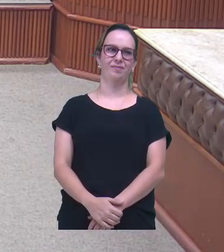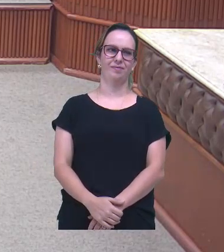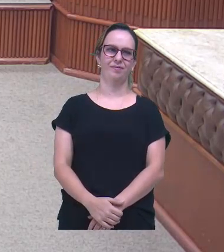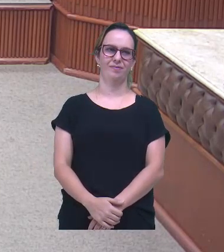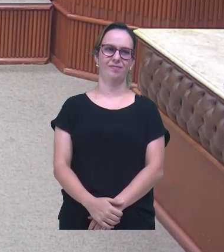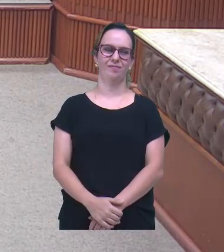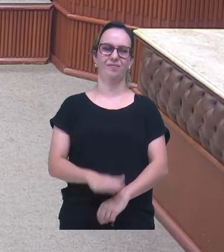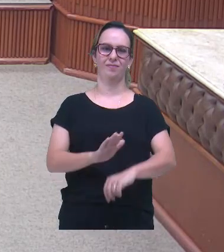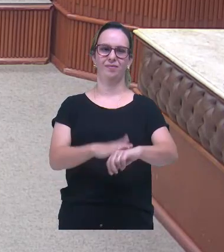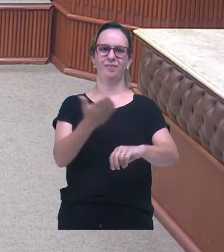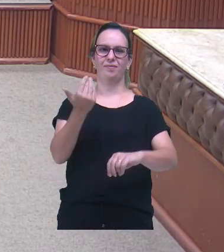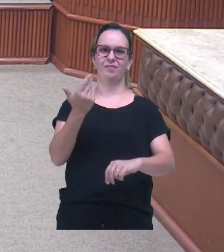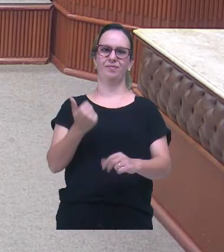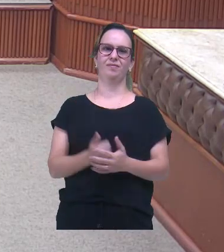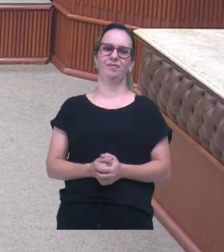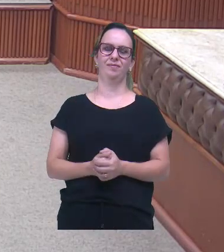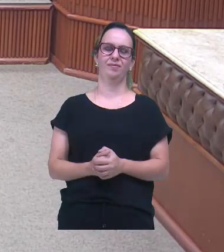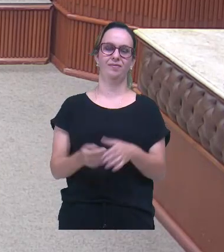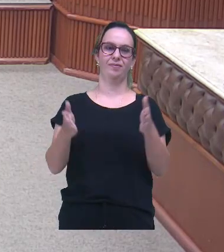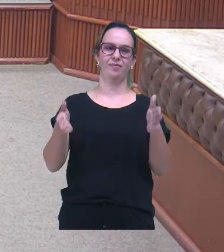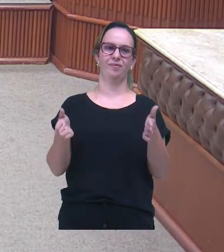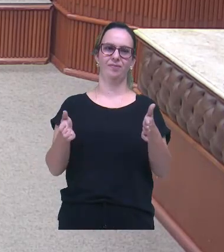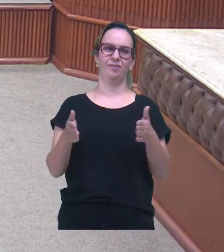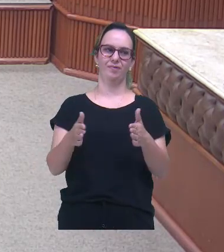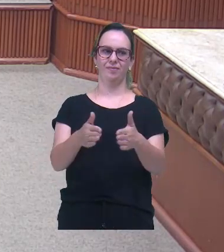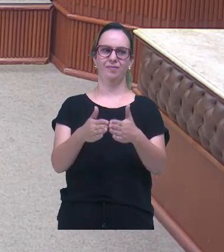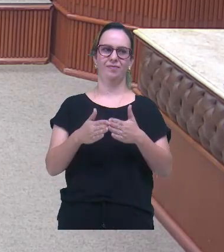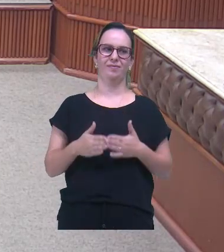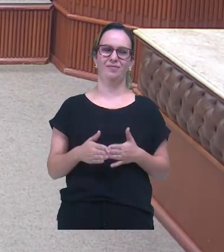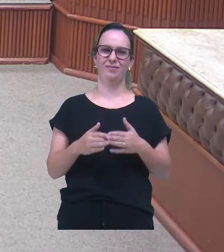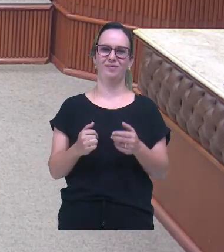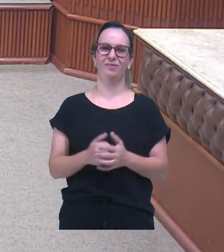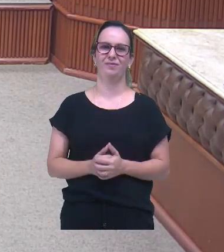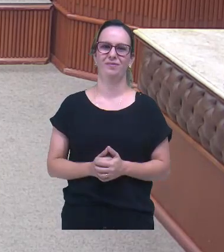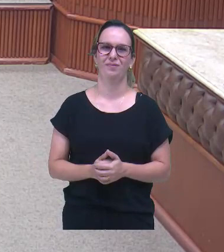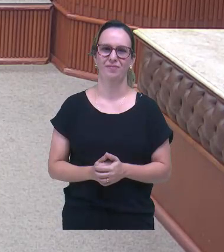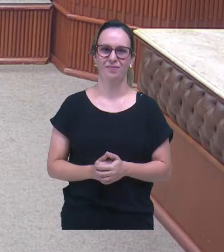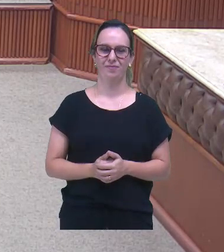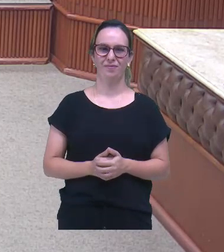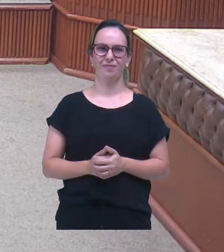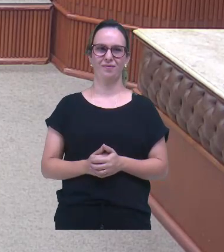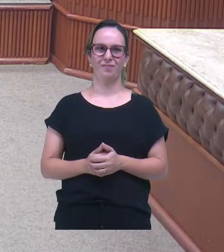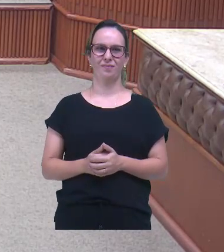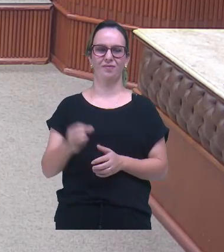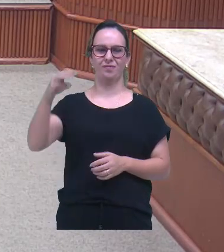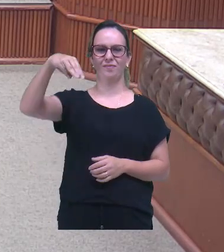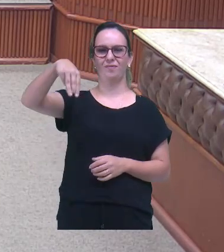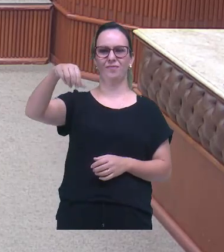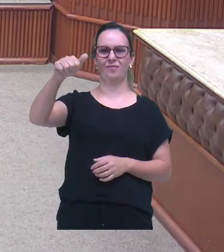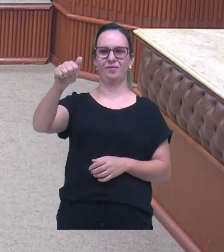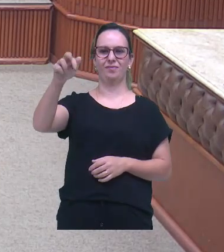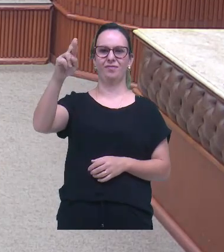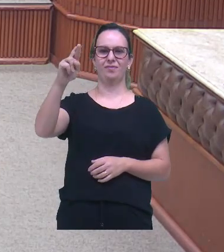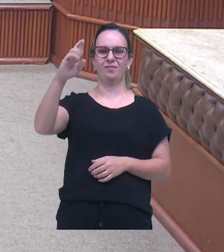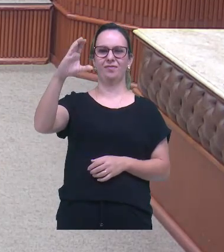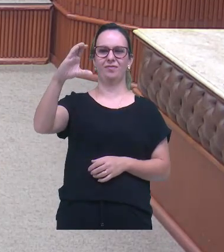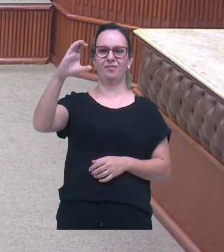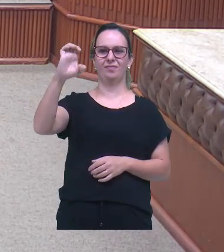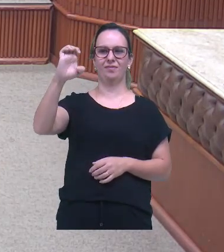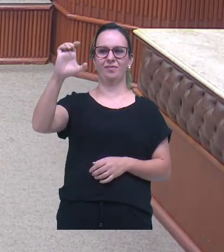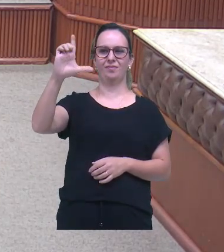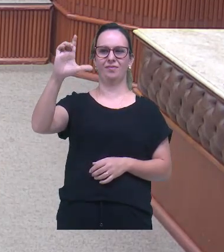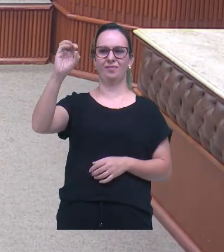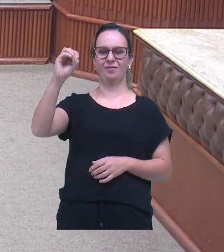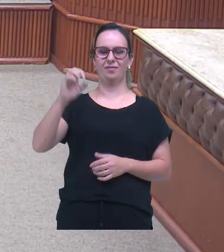Eu convido nesse momento, por favor, vamos, claro, orientá-los. O Dr. Marcelo Armstrong Nunes, delegado de